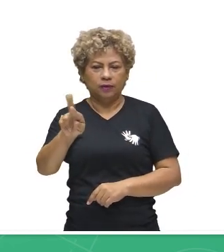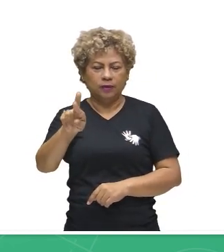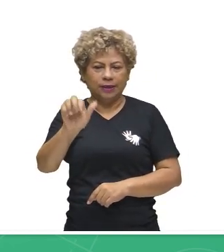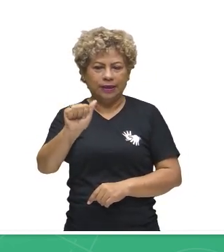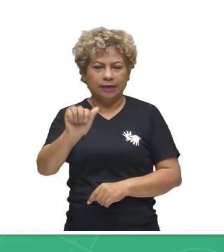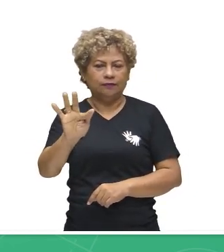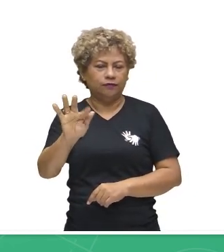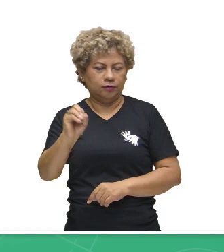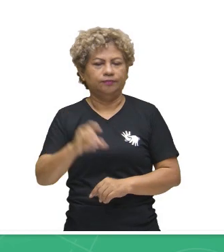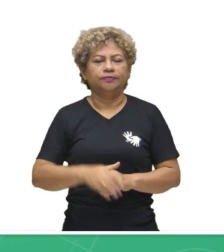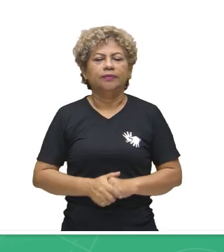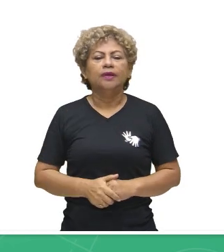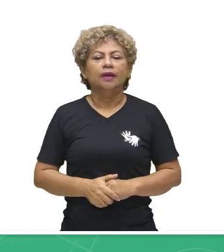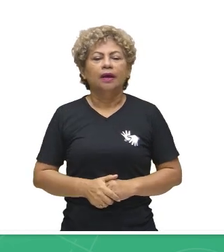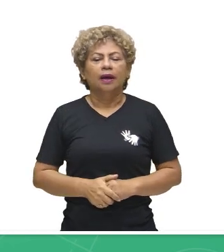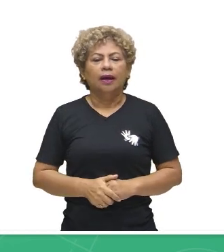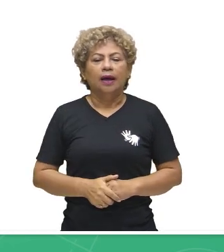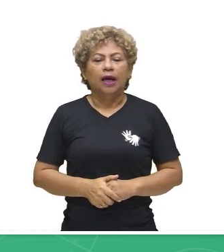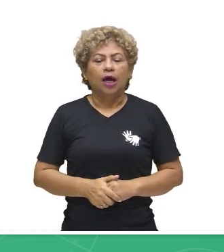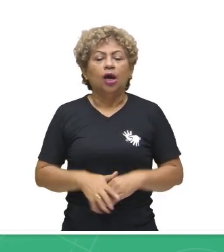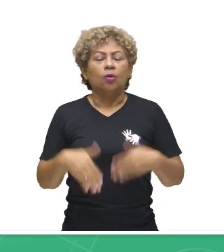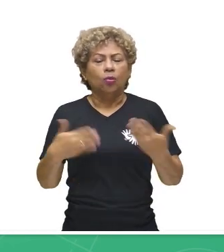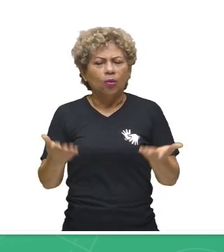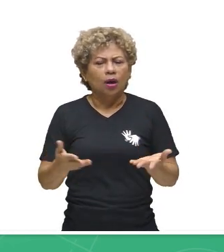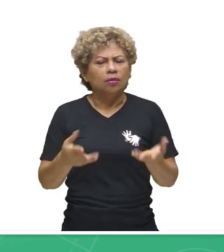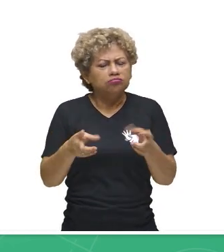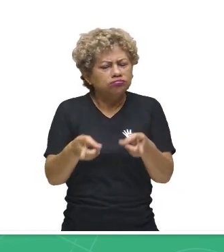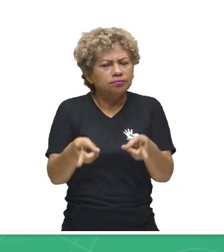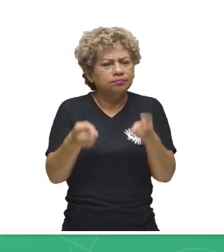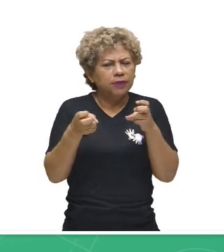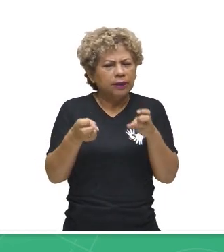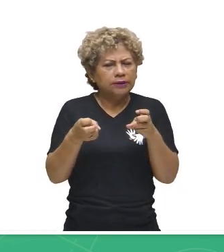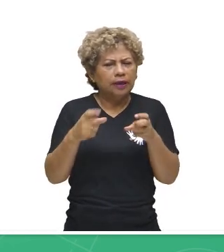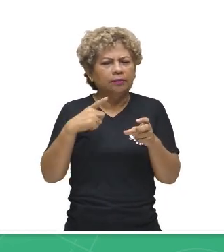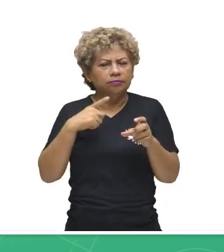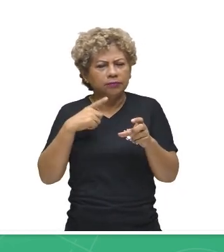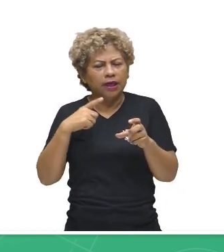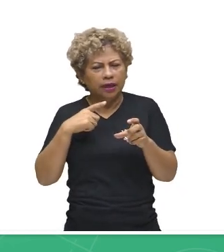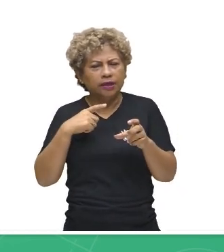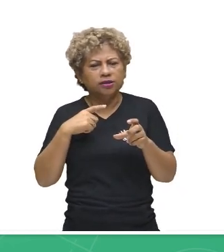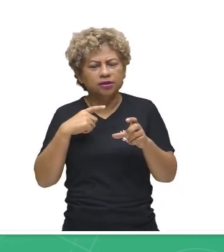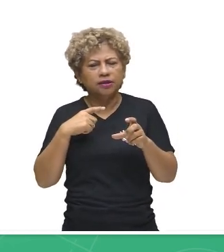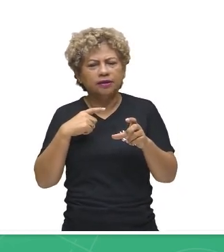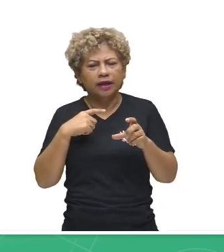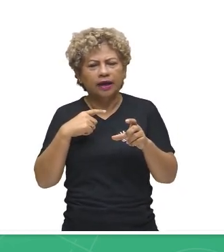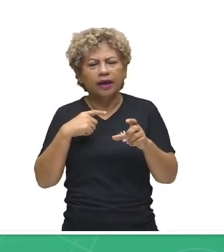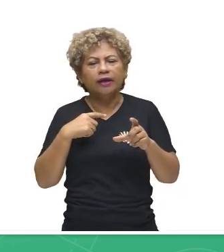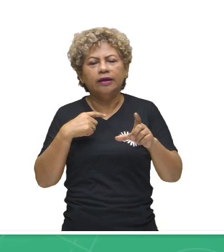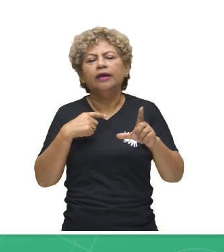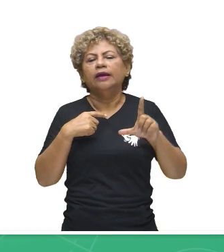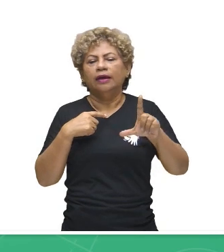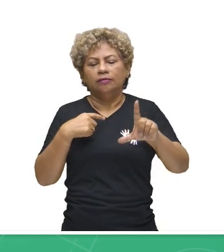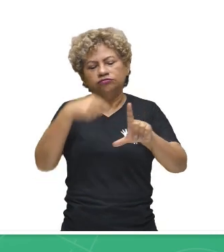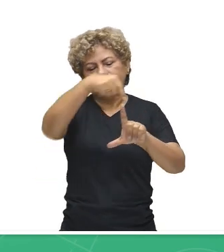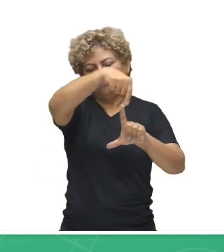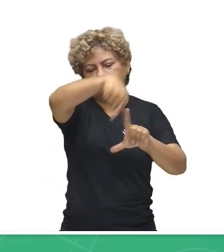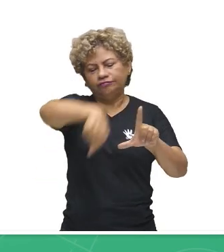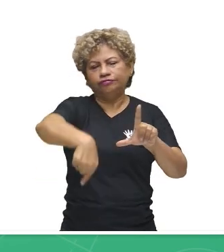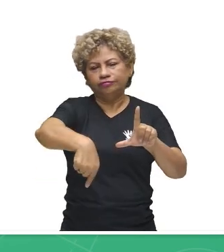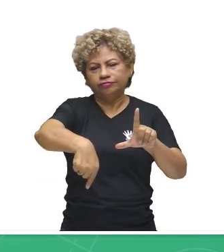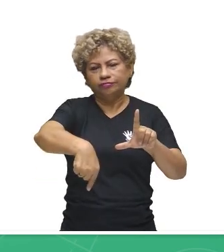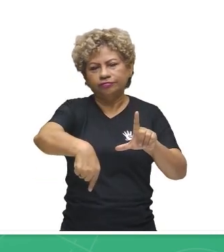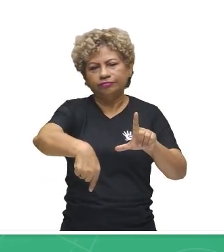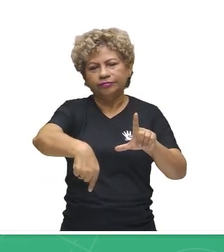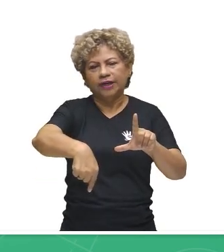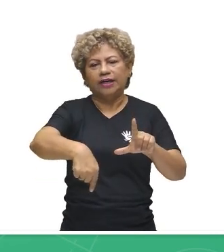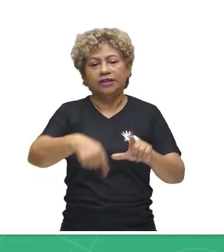quando se tem aí no movimento uniforme, nós temos que a velocidade escalar média, ela é